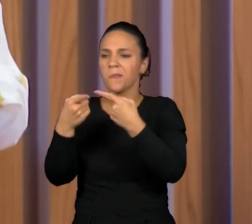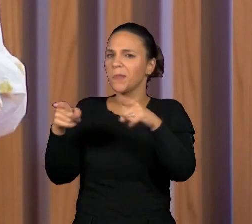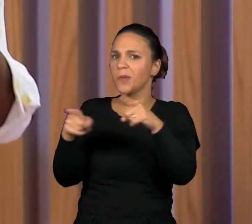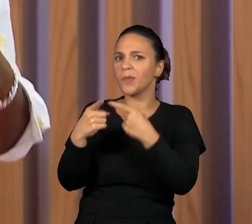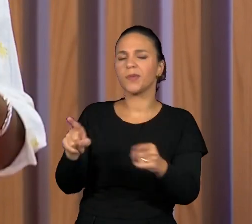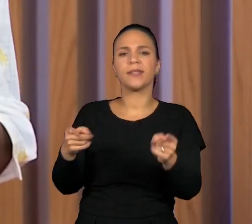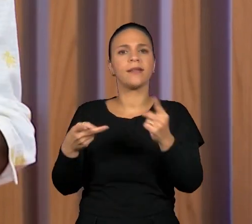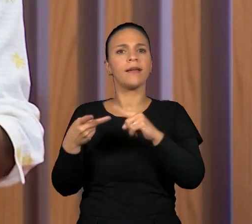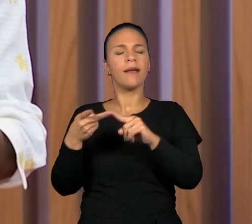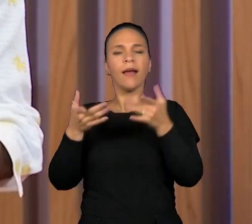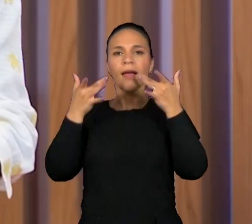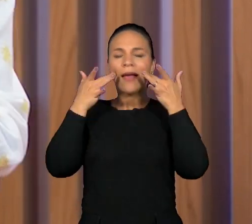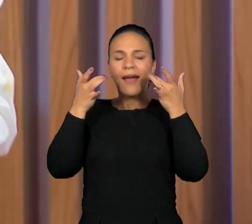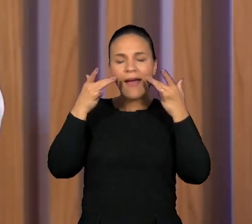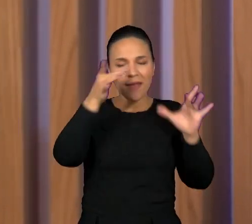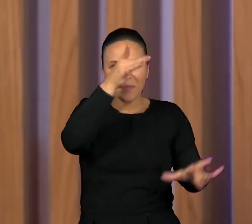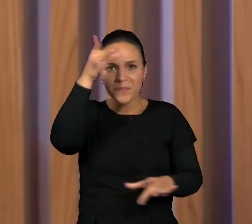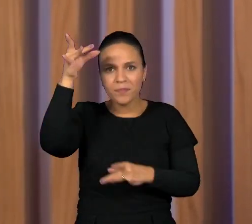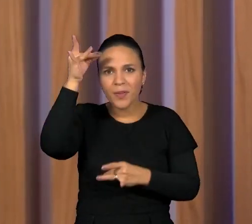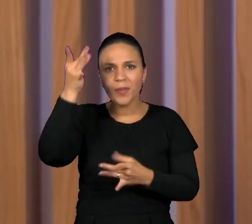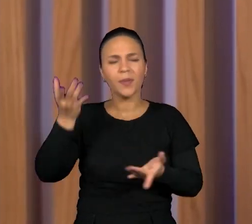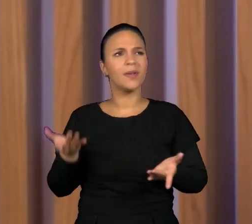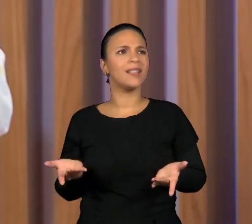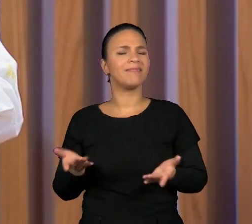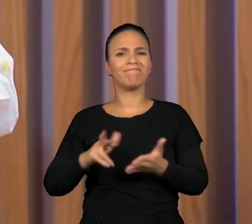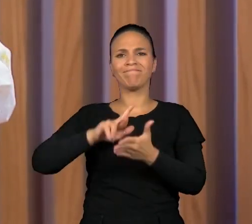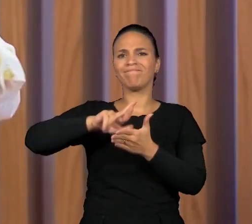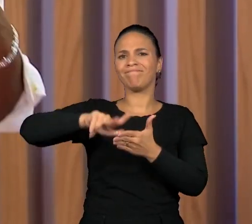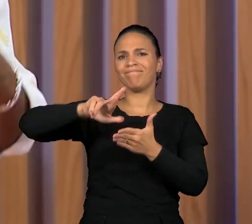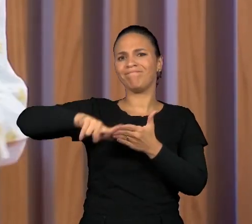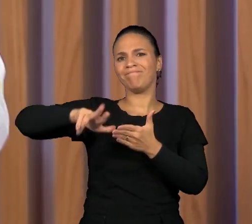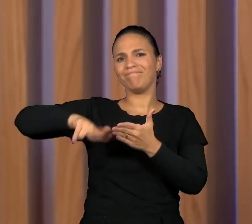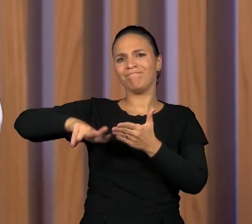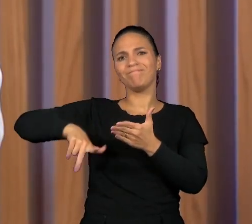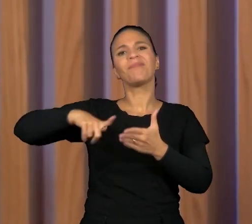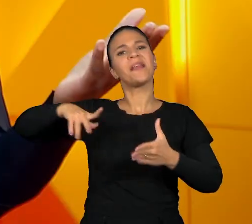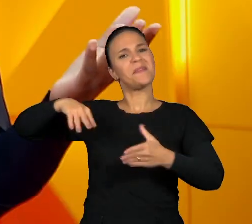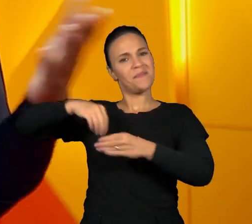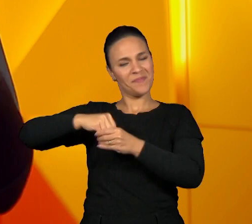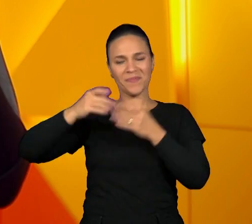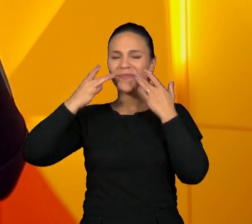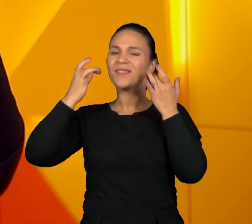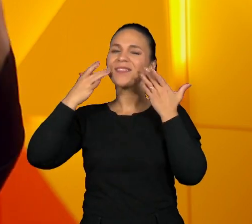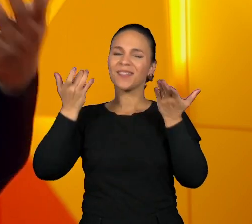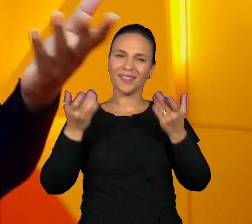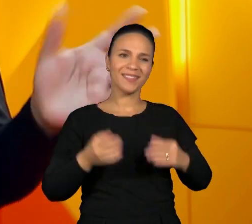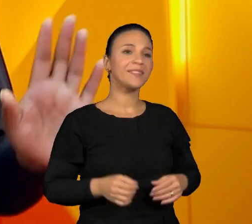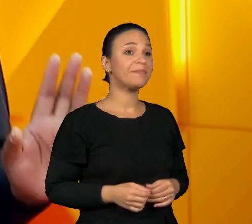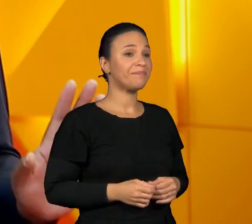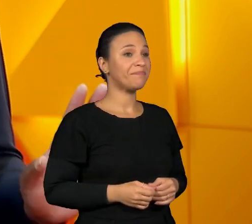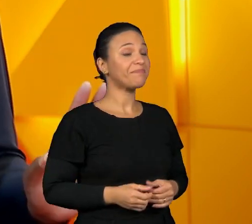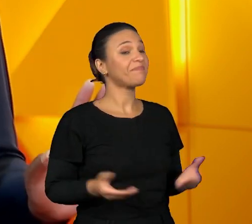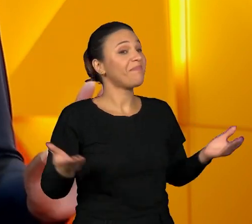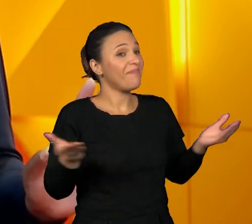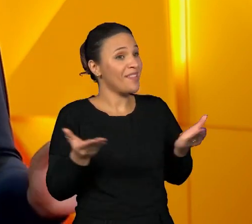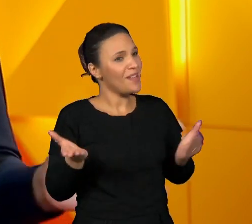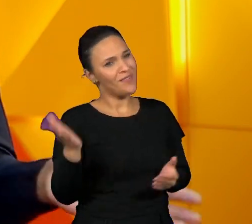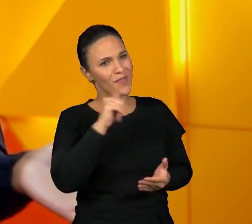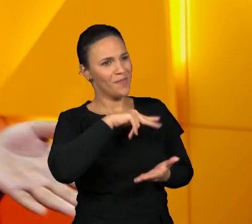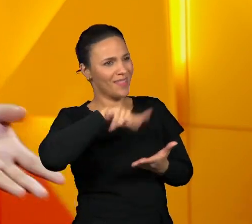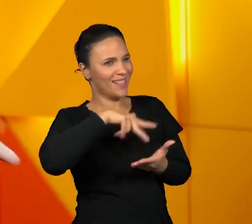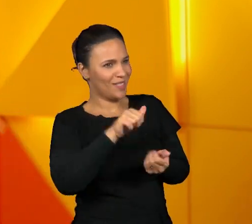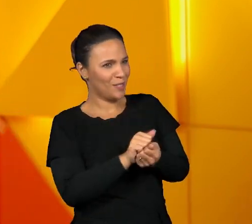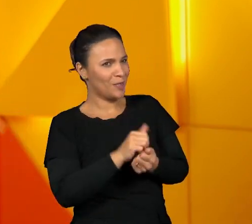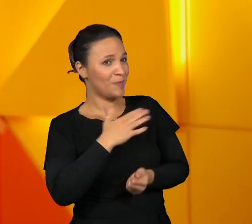da dramaticidade. Então, enfim, são muitas variáveis. Agora quero levar vocês para dançar comigo,